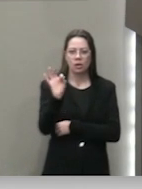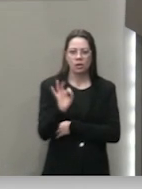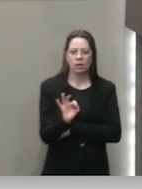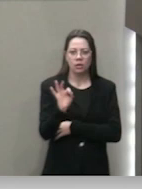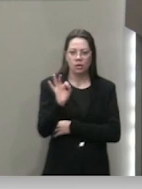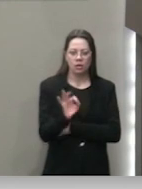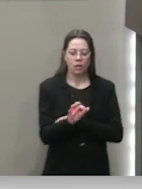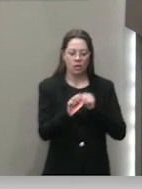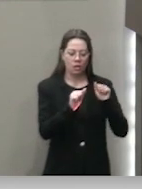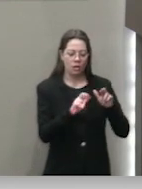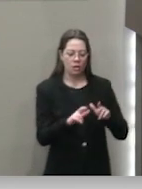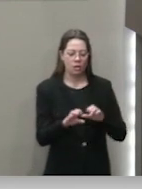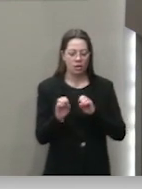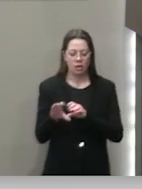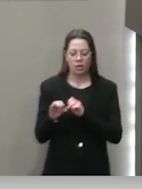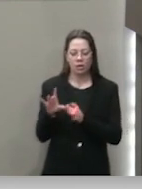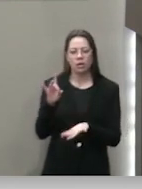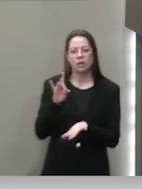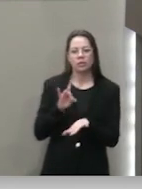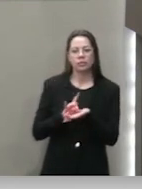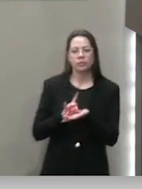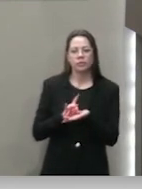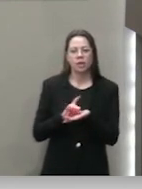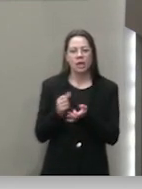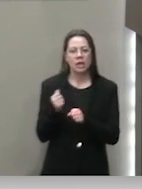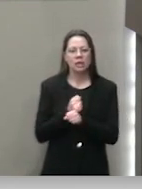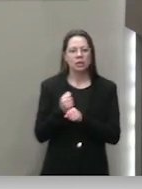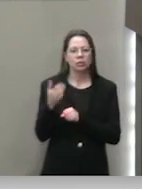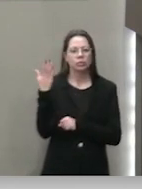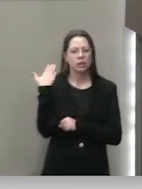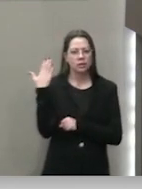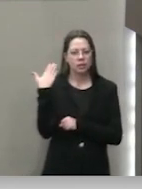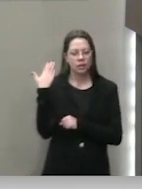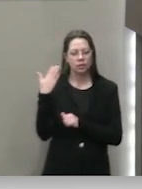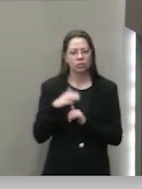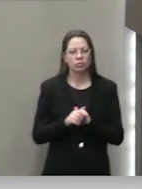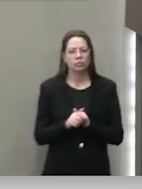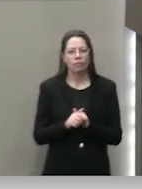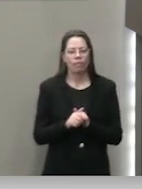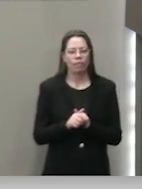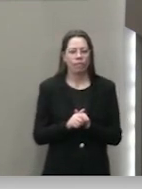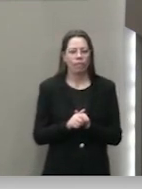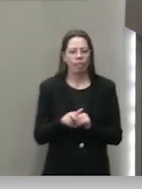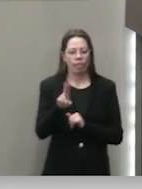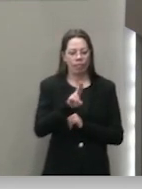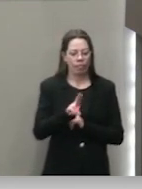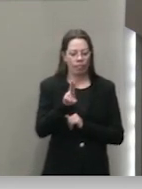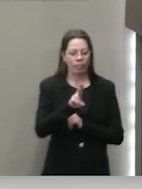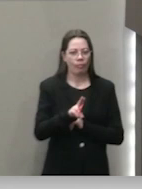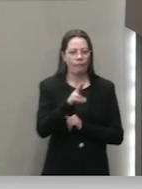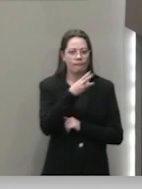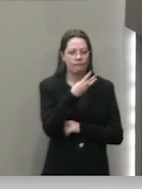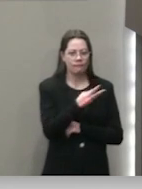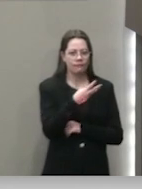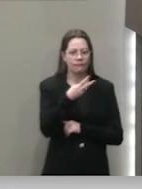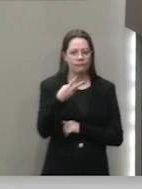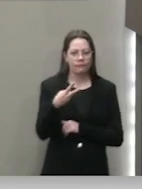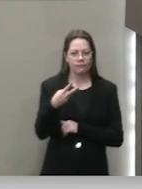para a educação. Efetivamente, no ano passado, foi utilizado